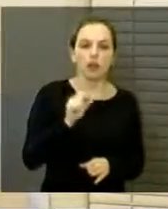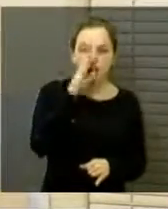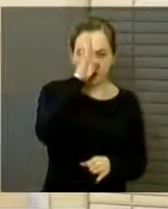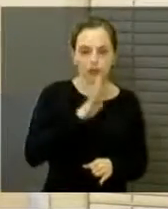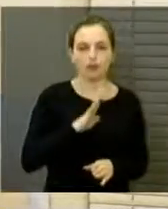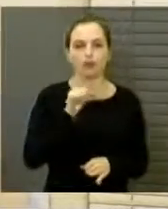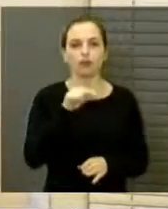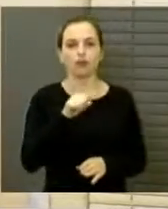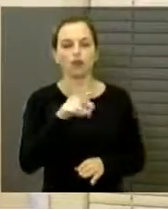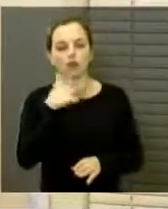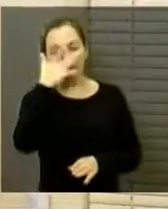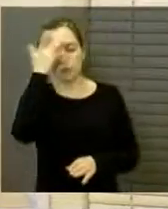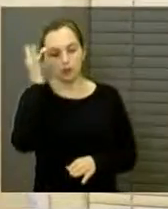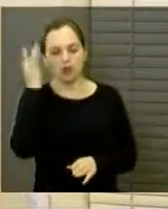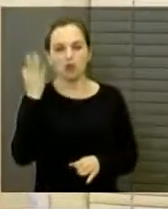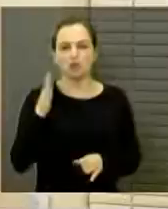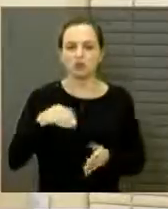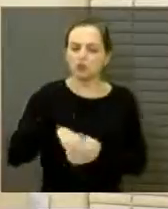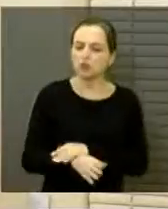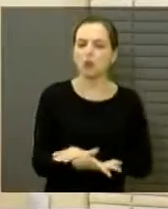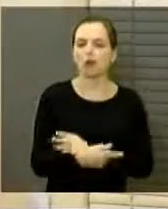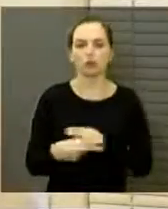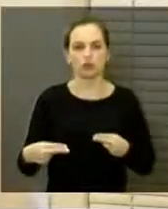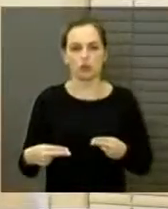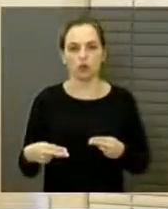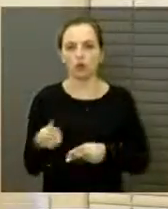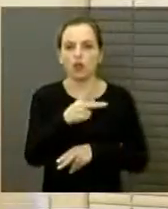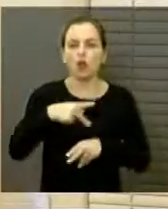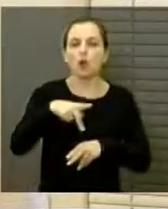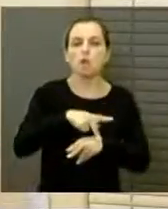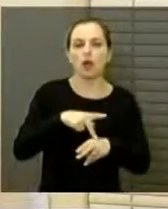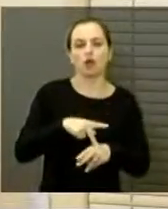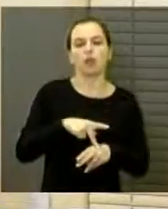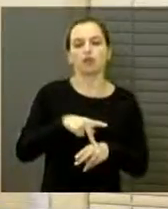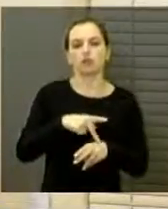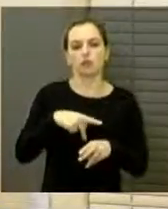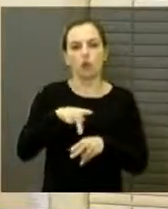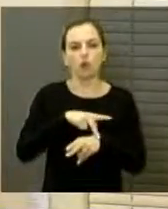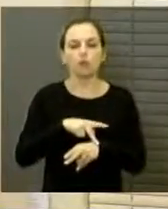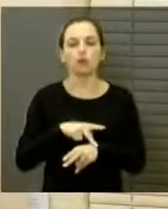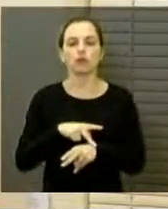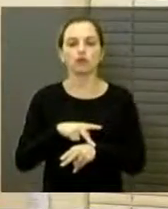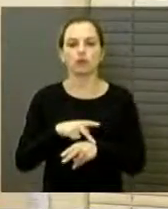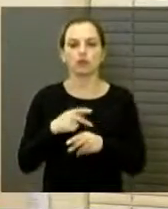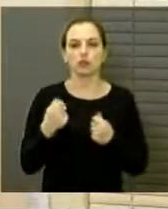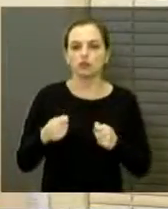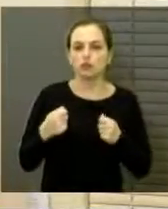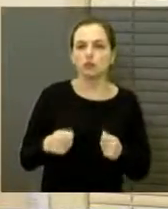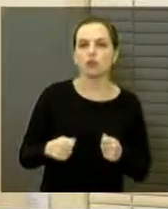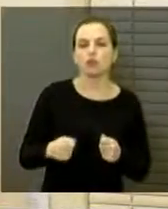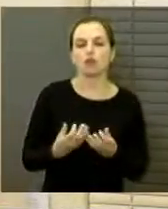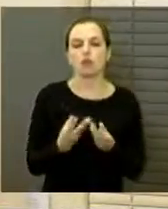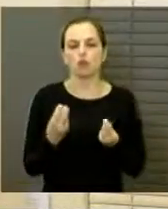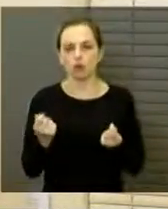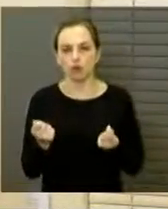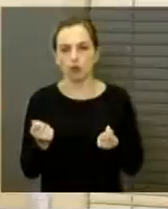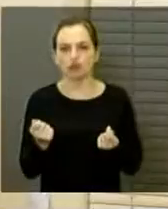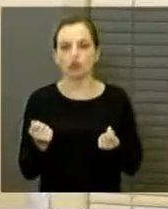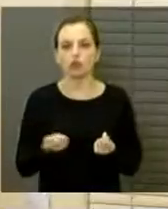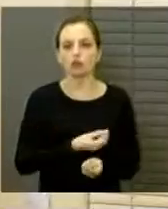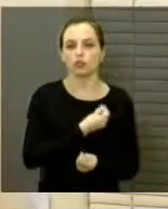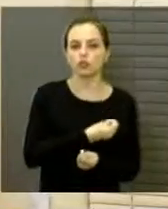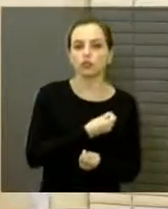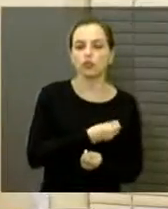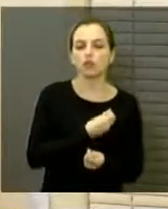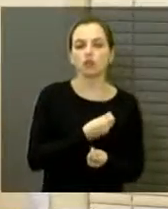a isso. E qualquer país de primeiro mundo, a gente mede a qualidade de vida e